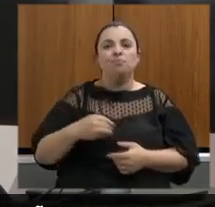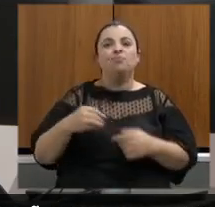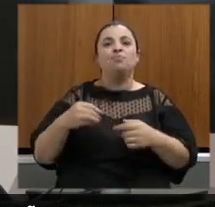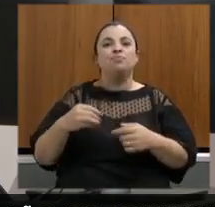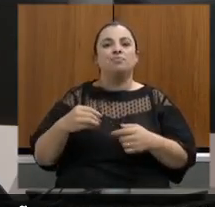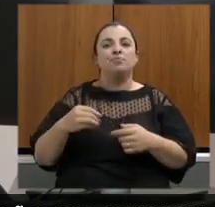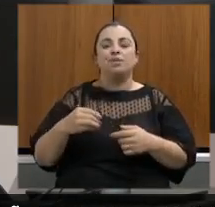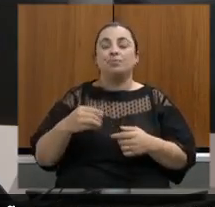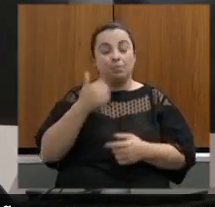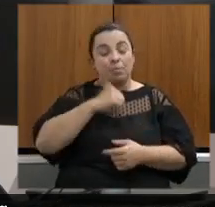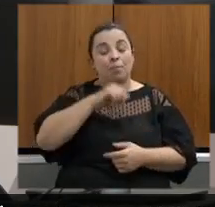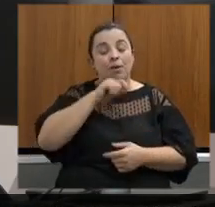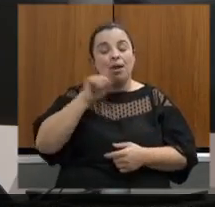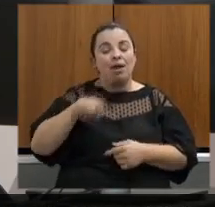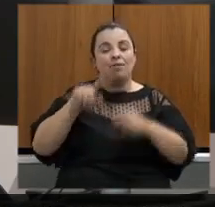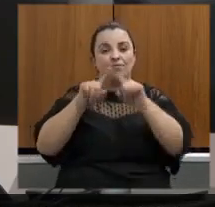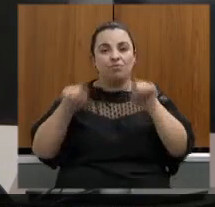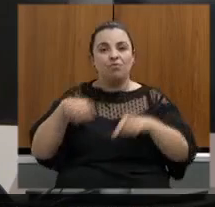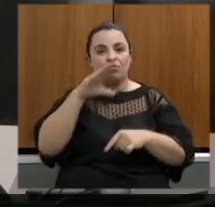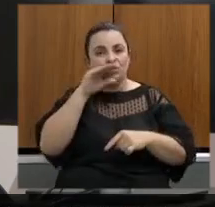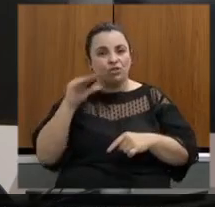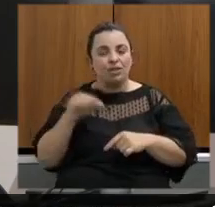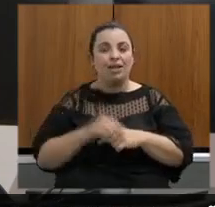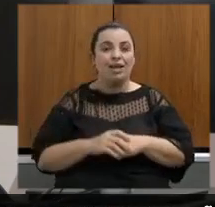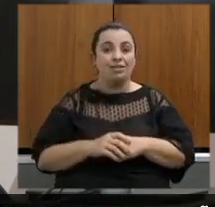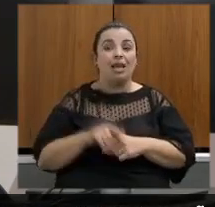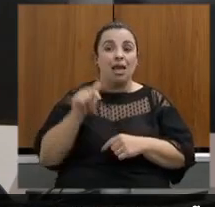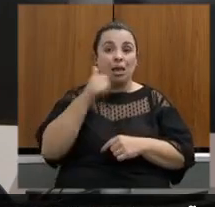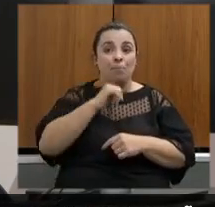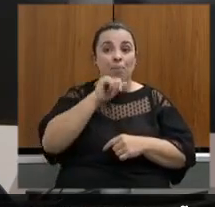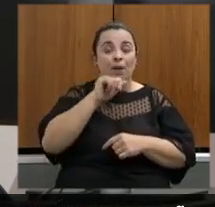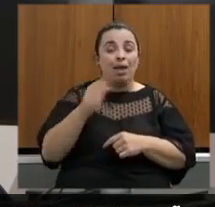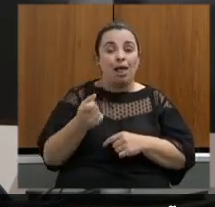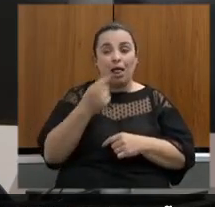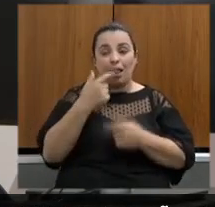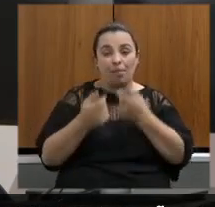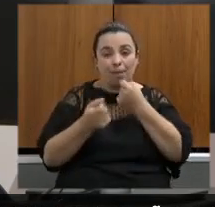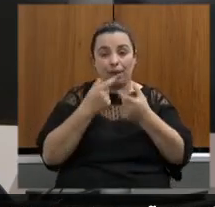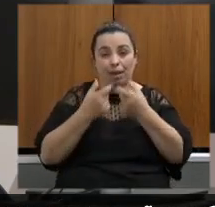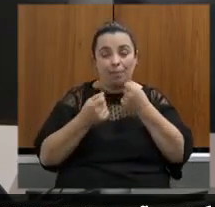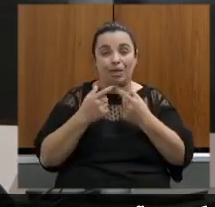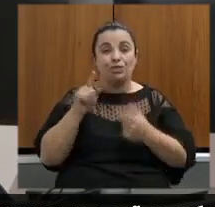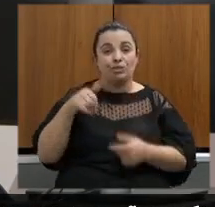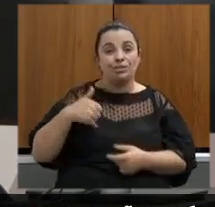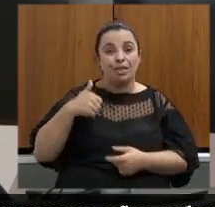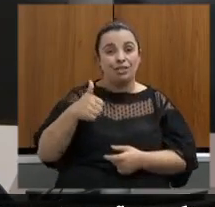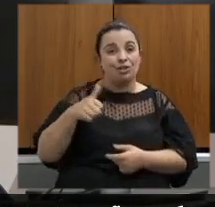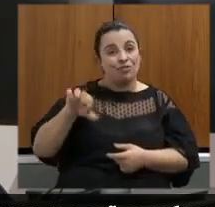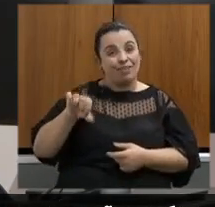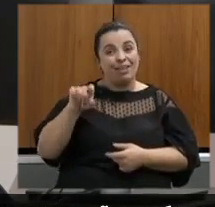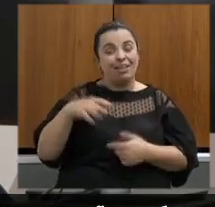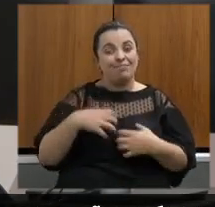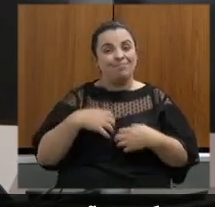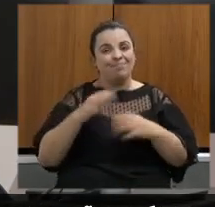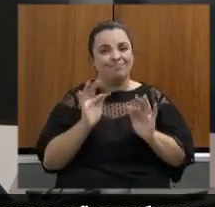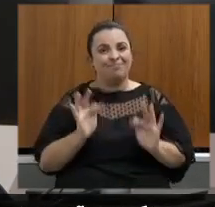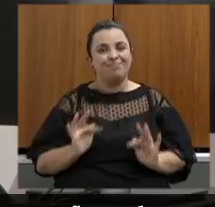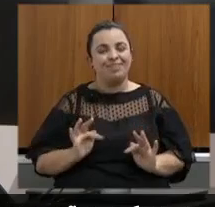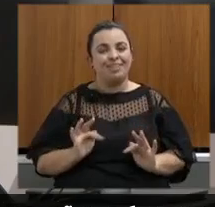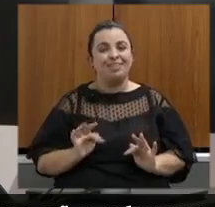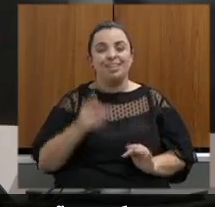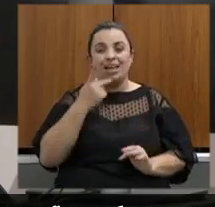e que tomar muito remédio e ela fica muito feliz 90 anos e já falou comigo filho